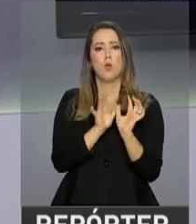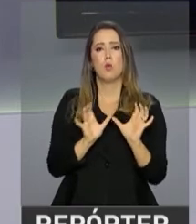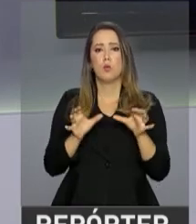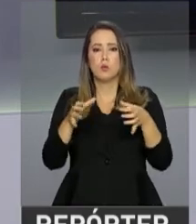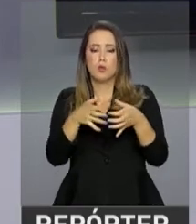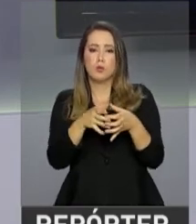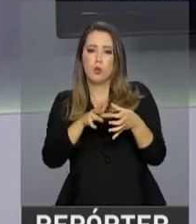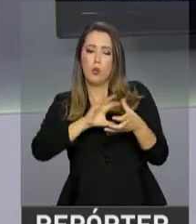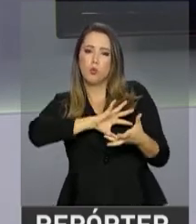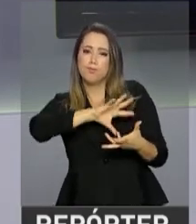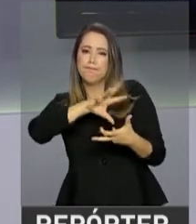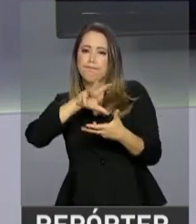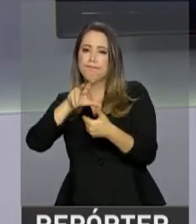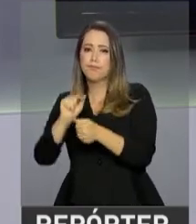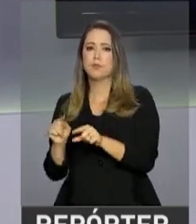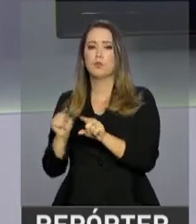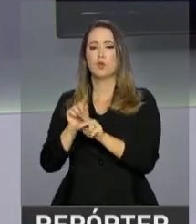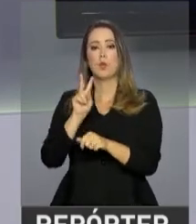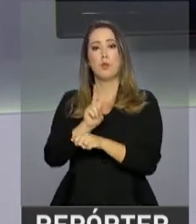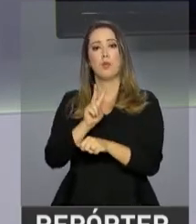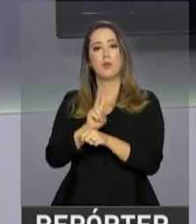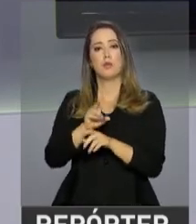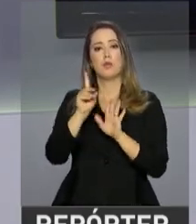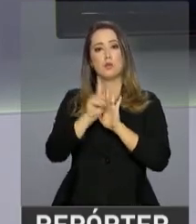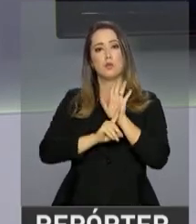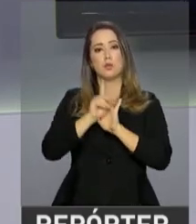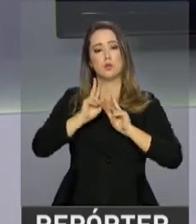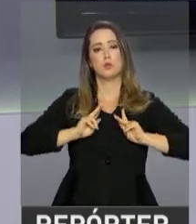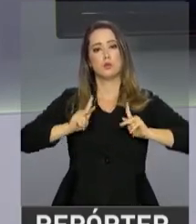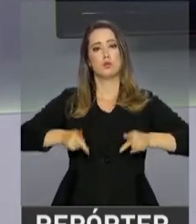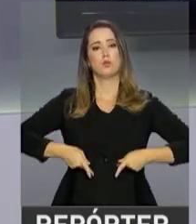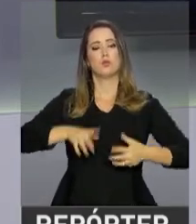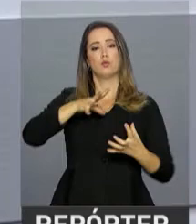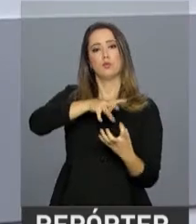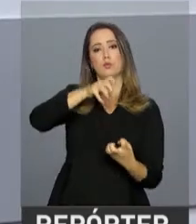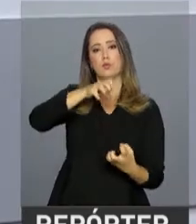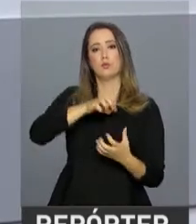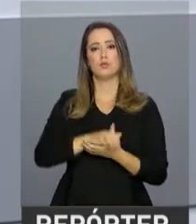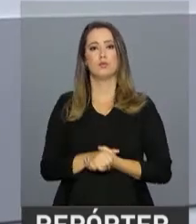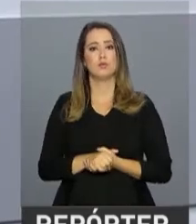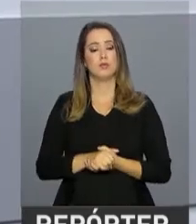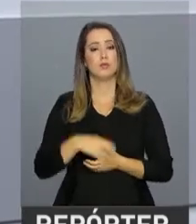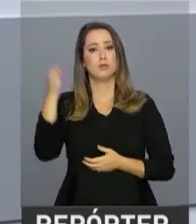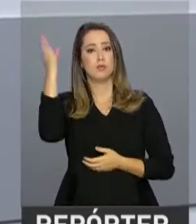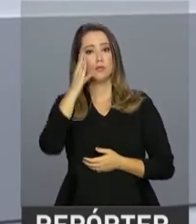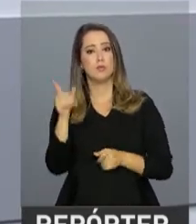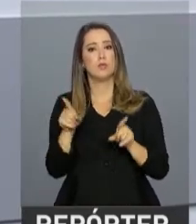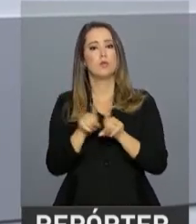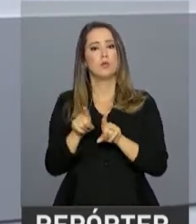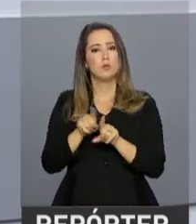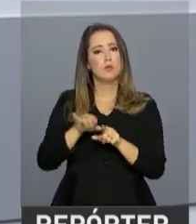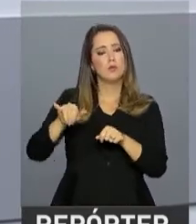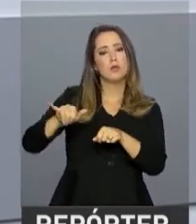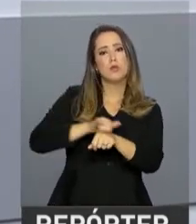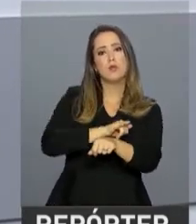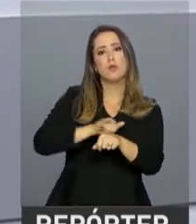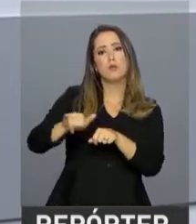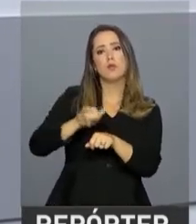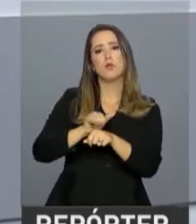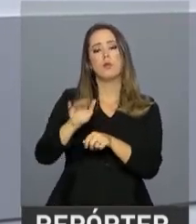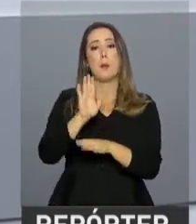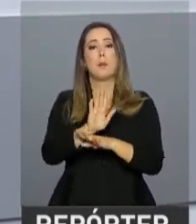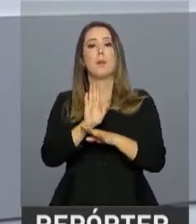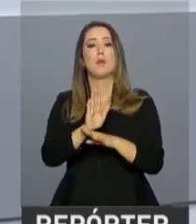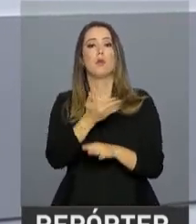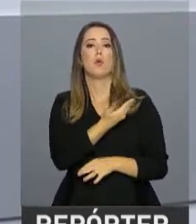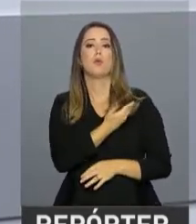Convenção Interamericana sobre Proteção dos Direitos Humanos dos Idosos. O Brasil conta ainda com a estratégia Amigo da